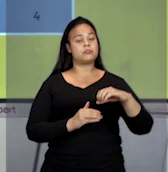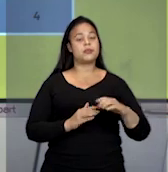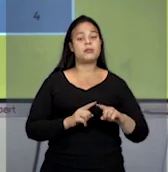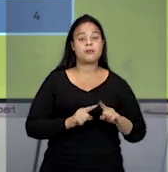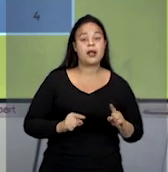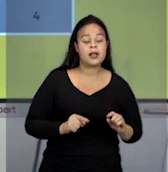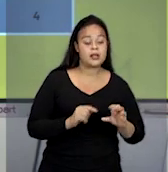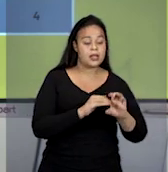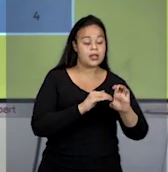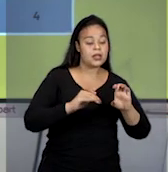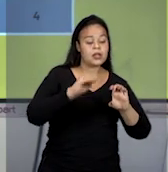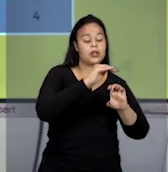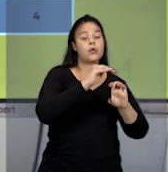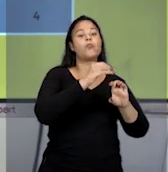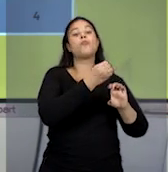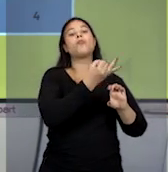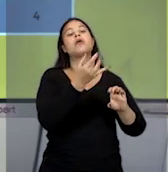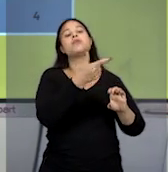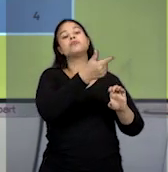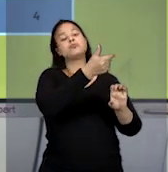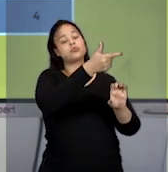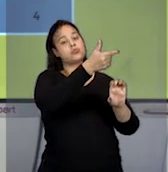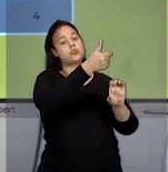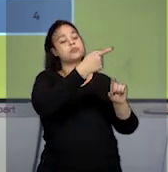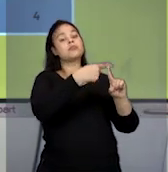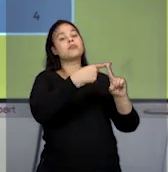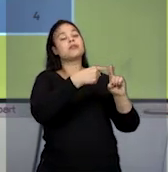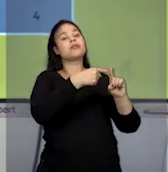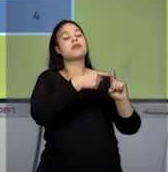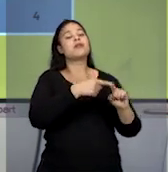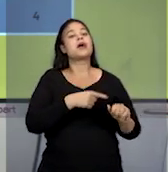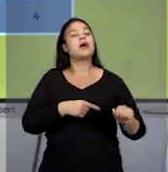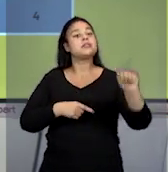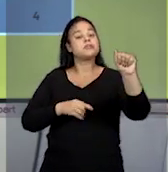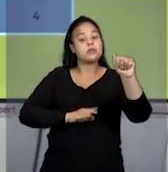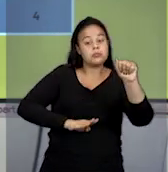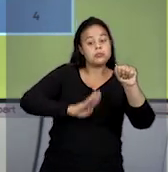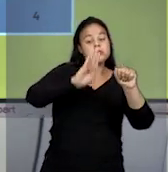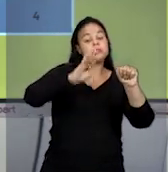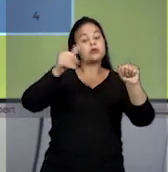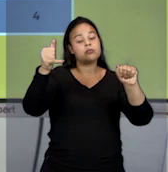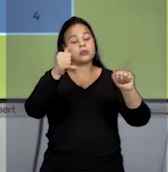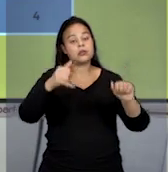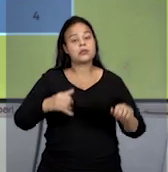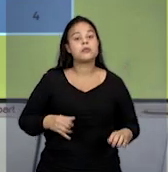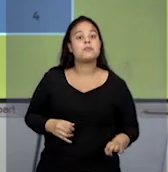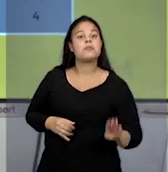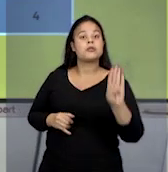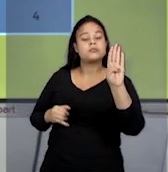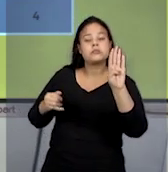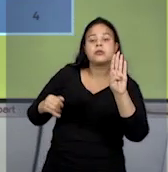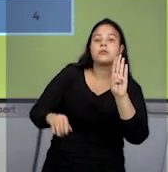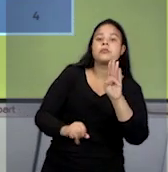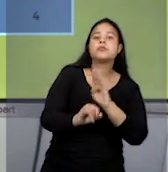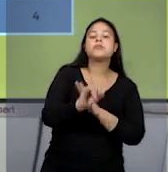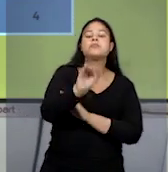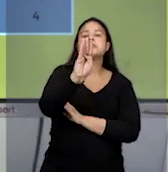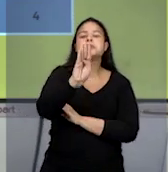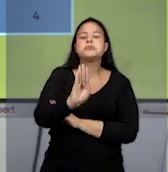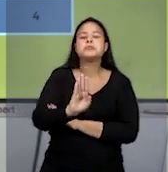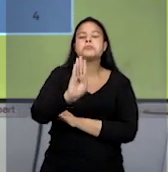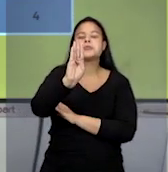epistasia dominante 12, porque tanto o Azão traço, Bzão traço, quanto o Azão traço e Bzinho, Bzinho vão